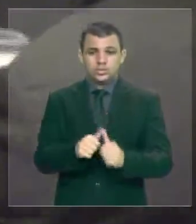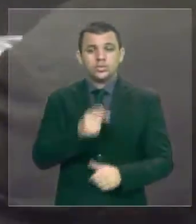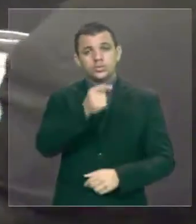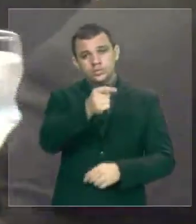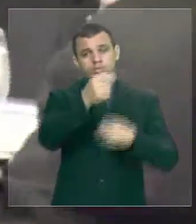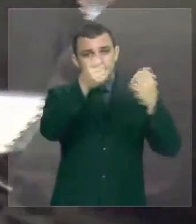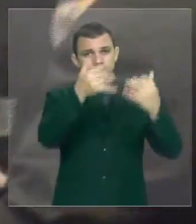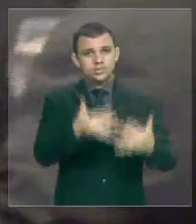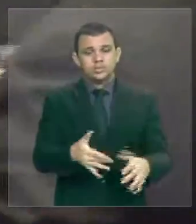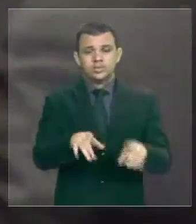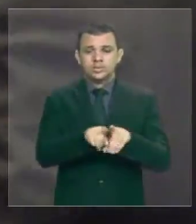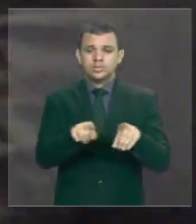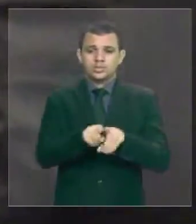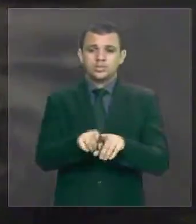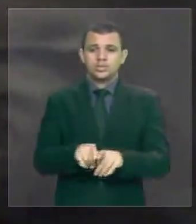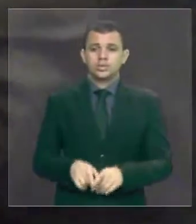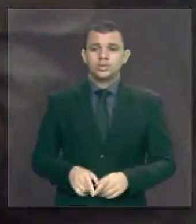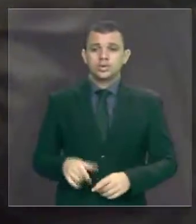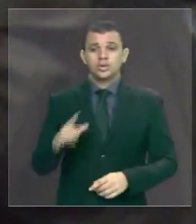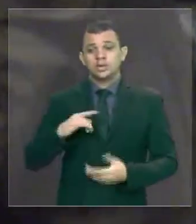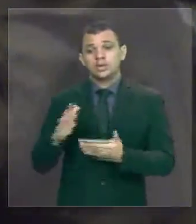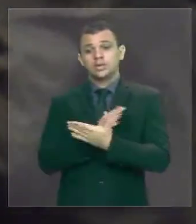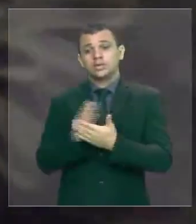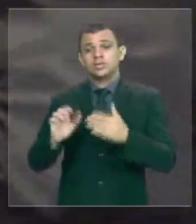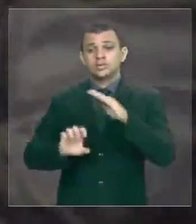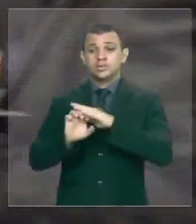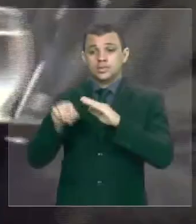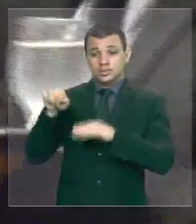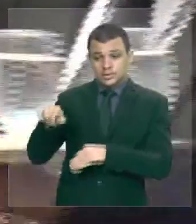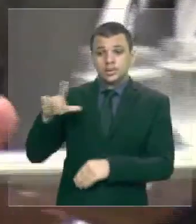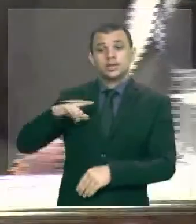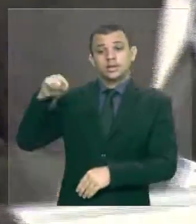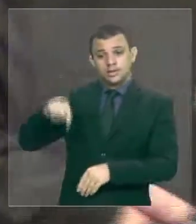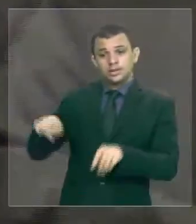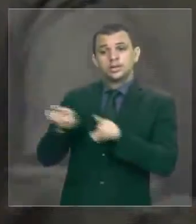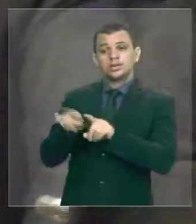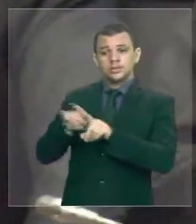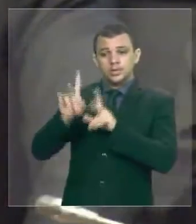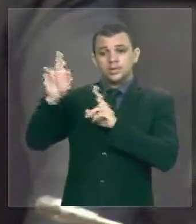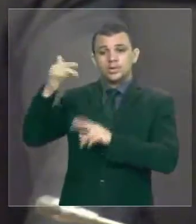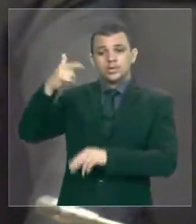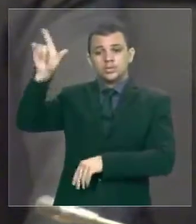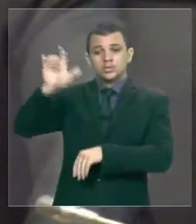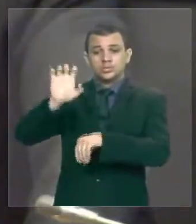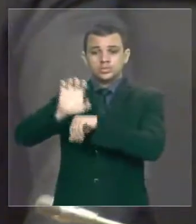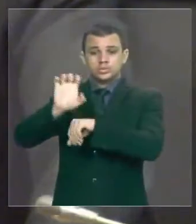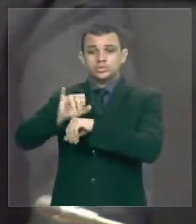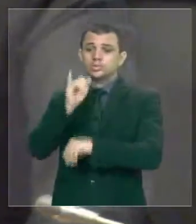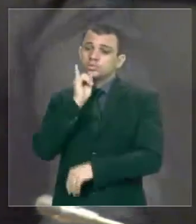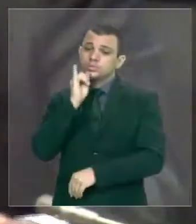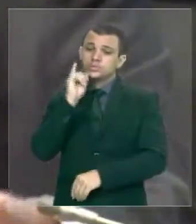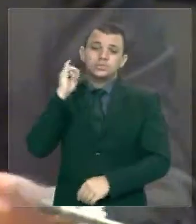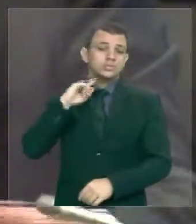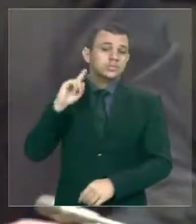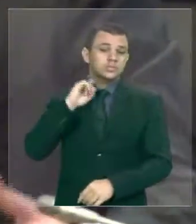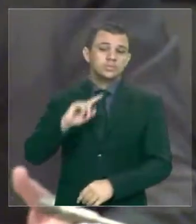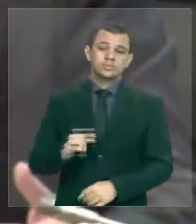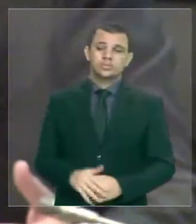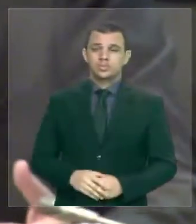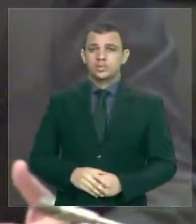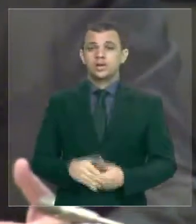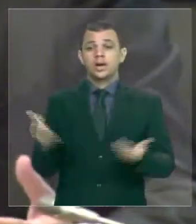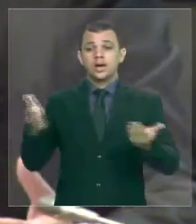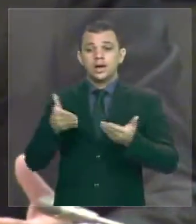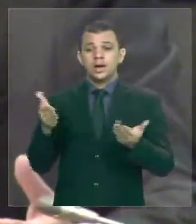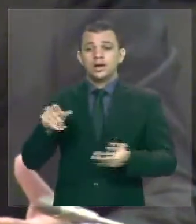já adiantou, tem empresas em outros estados, como Minas Gerais, vem recorrer através